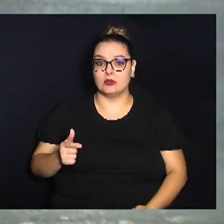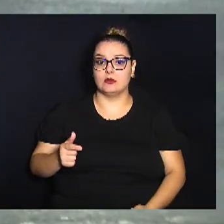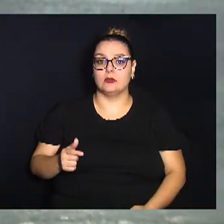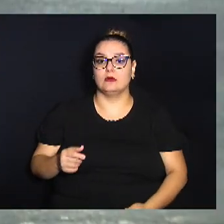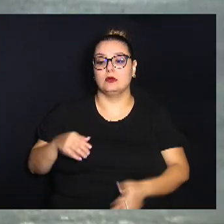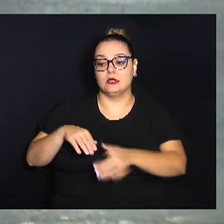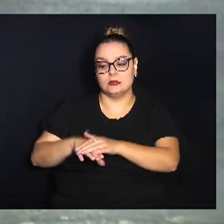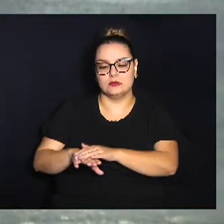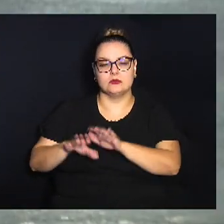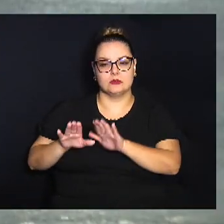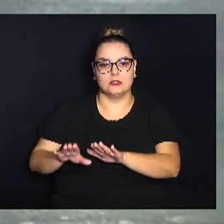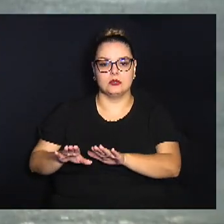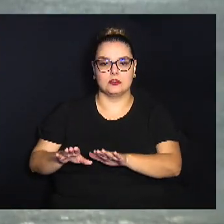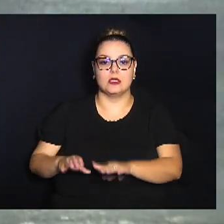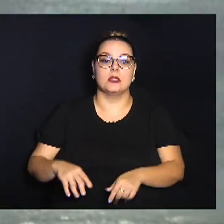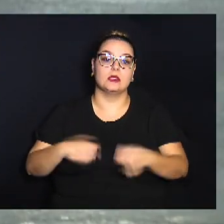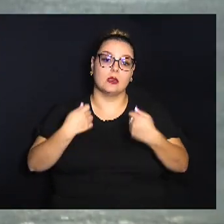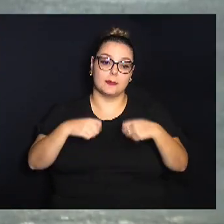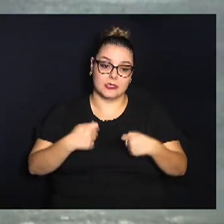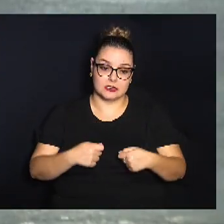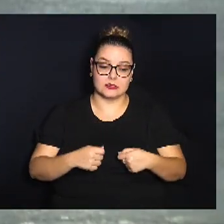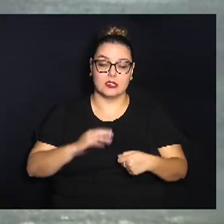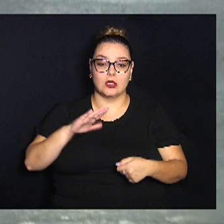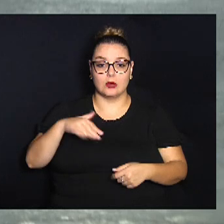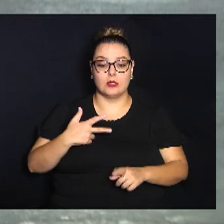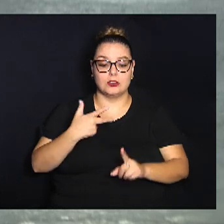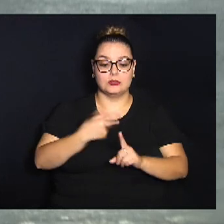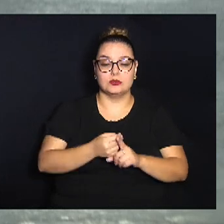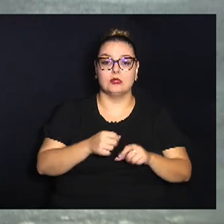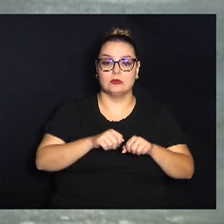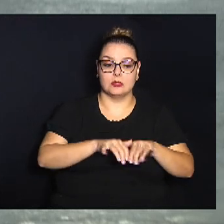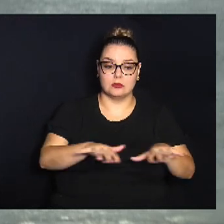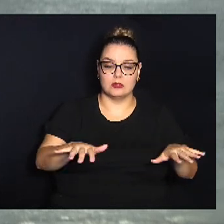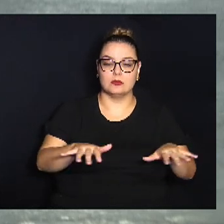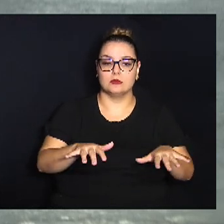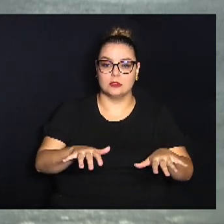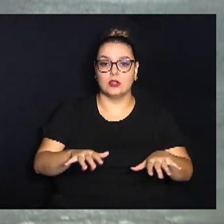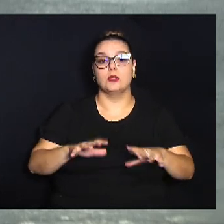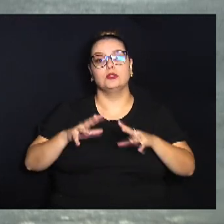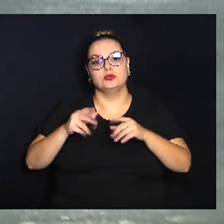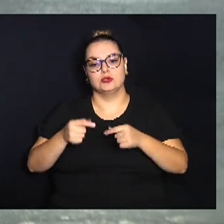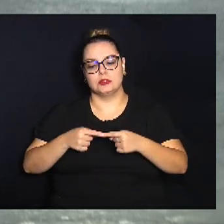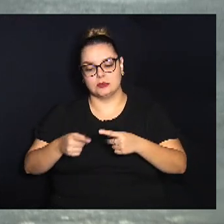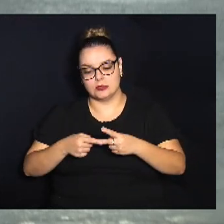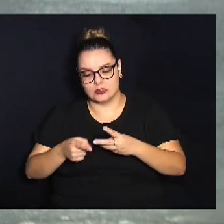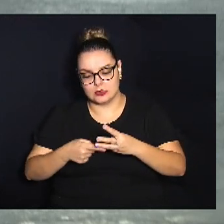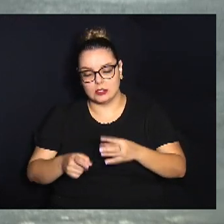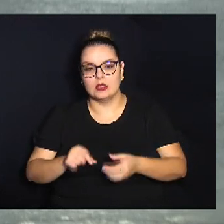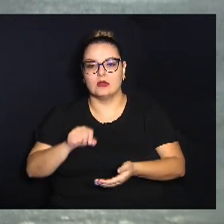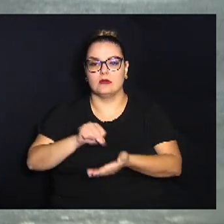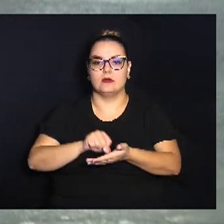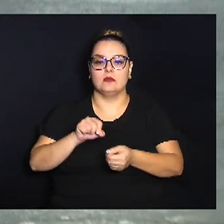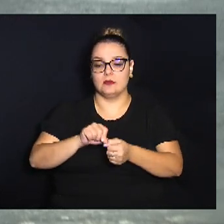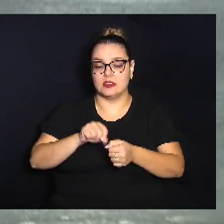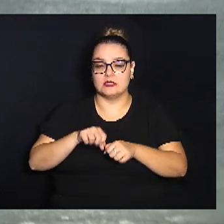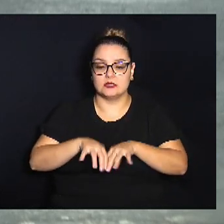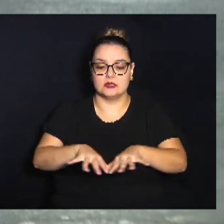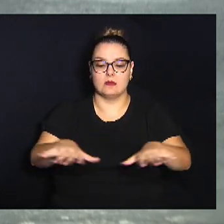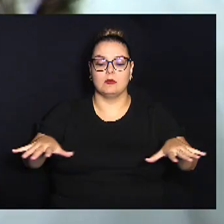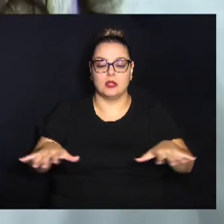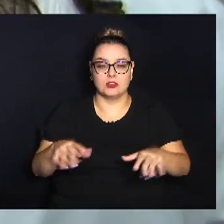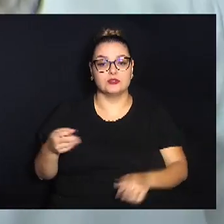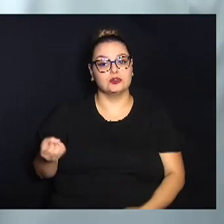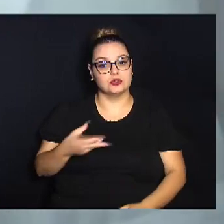fica lá. E mediante a necessidade, assim que essas doses forem sendo aplicadas, toda semana a gente faz distribuição de novas doses para